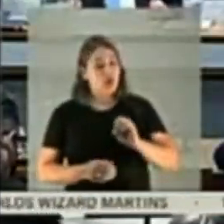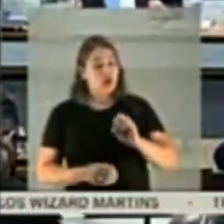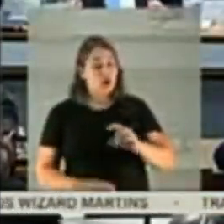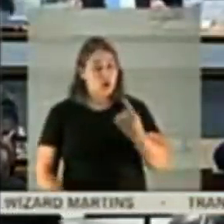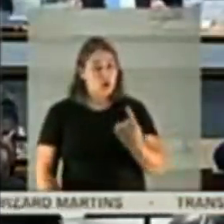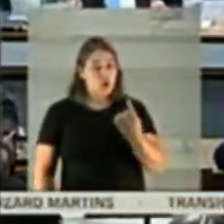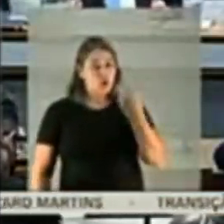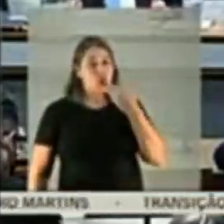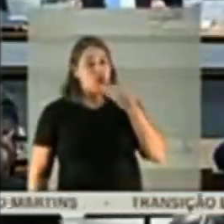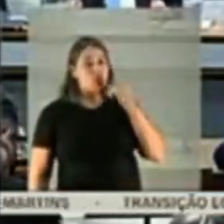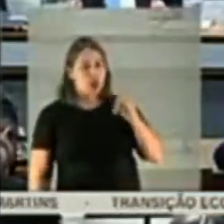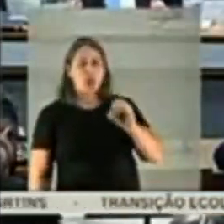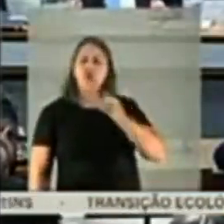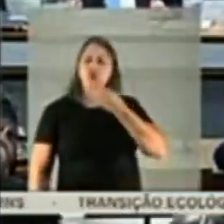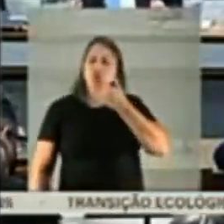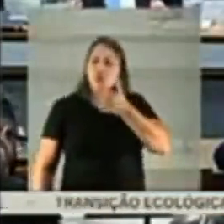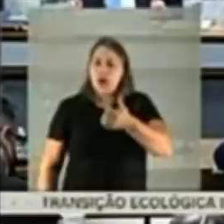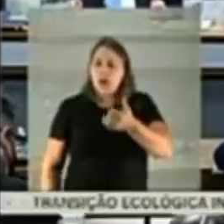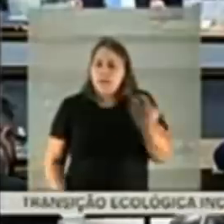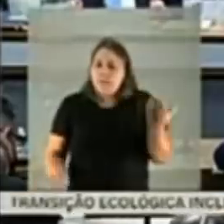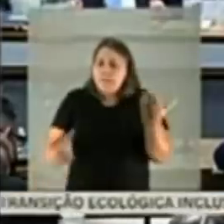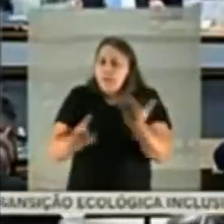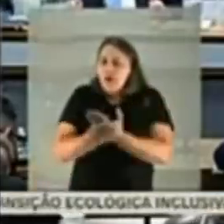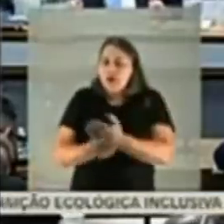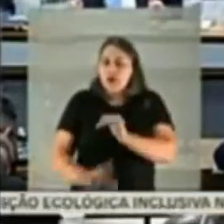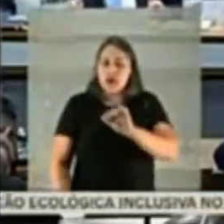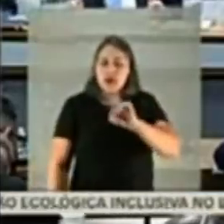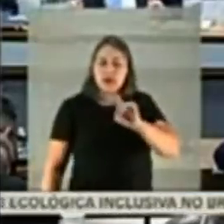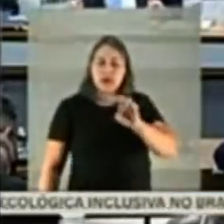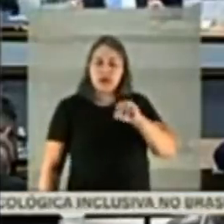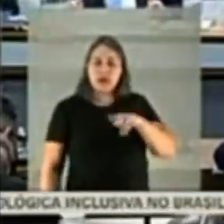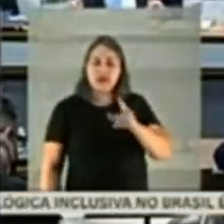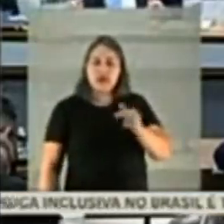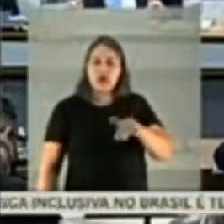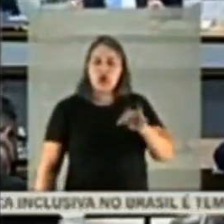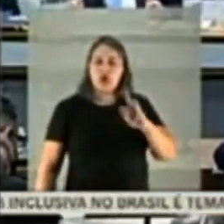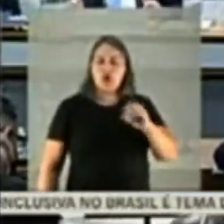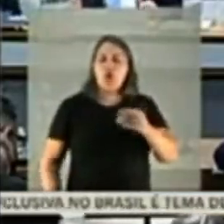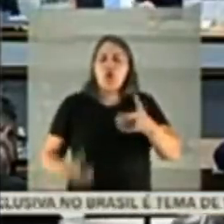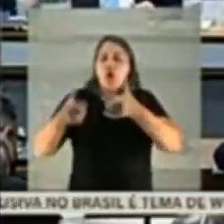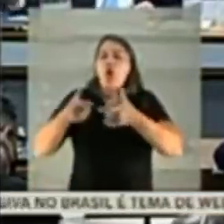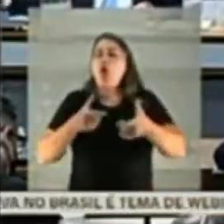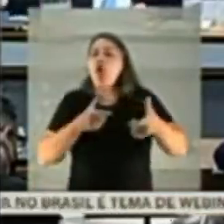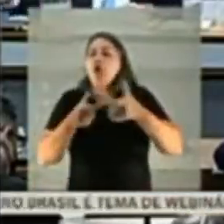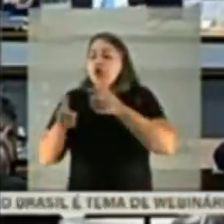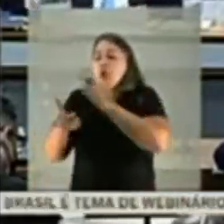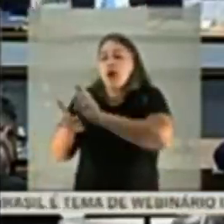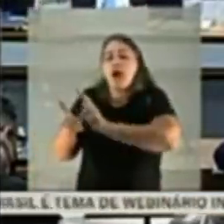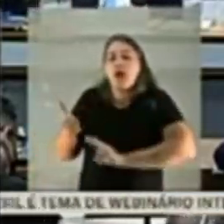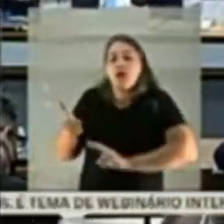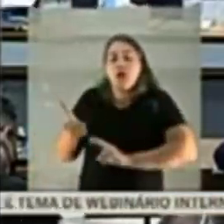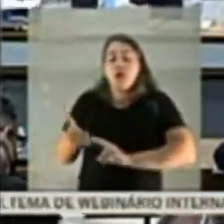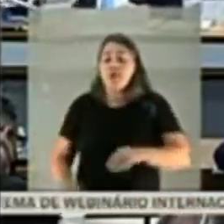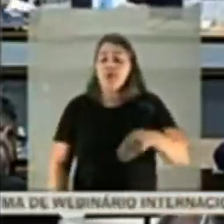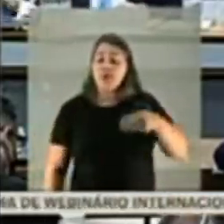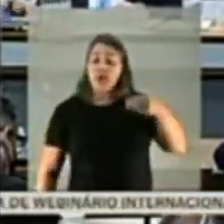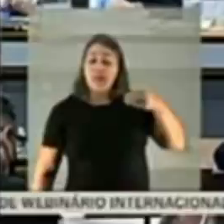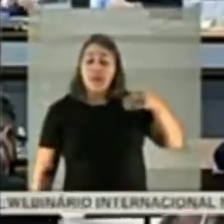e tal, tudo bem, de processo indenizatório. Aonde está no relatório isso? Está na página.